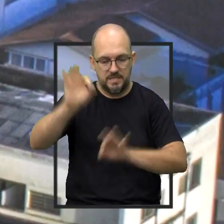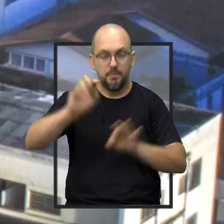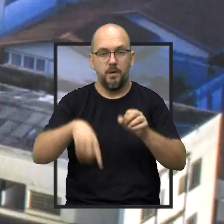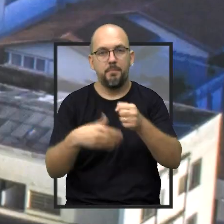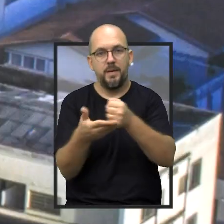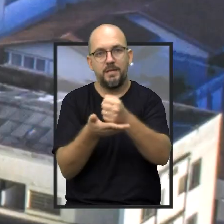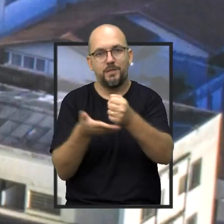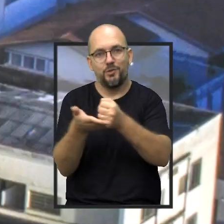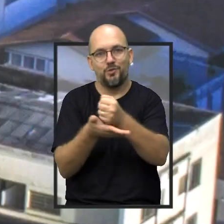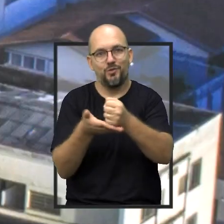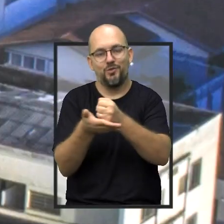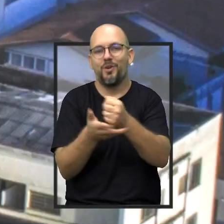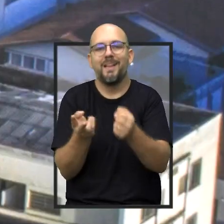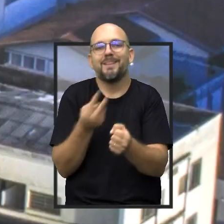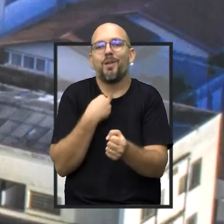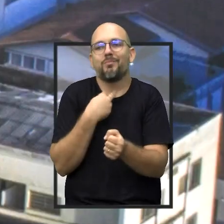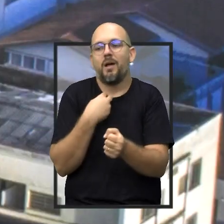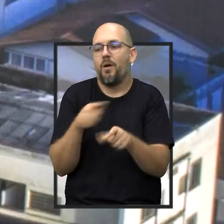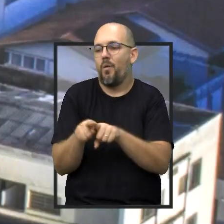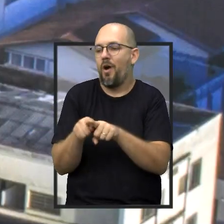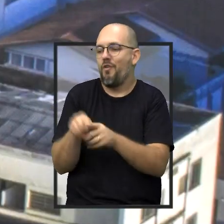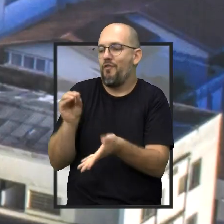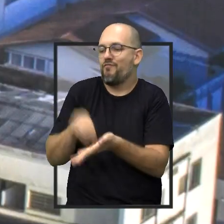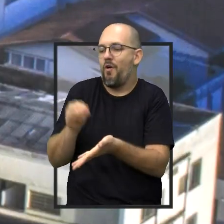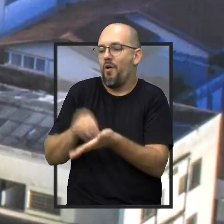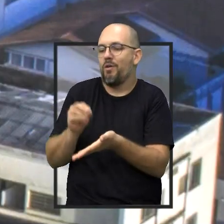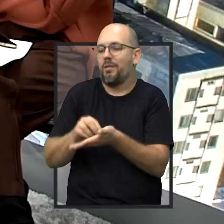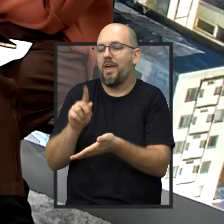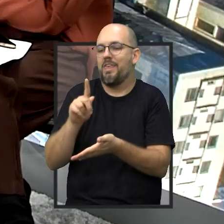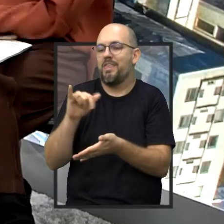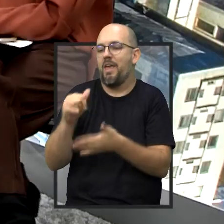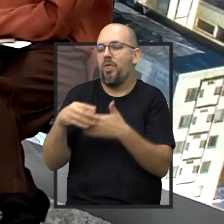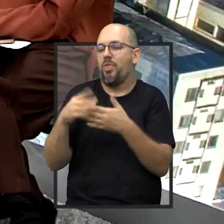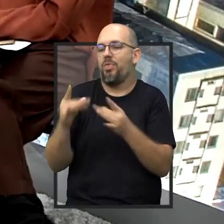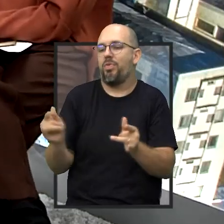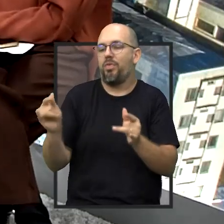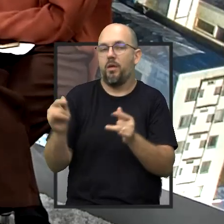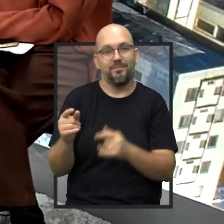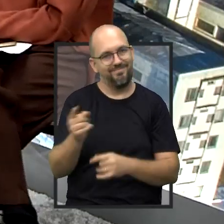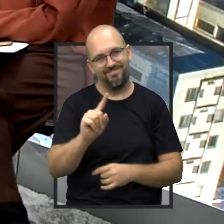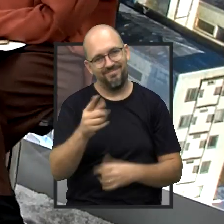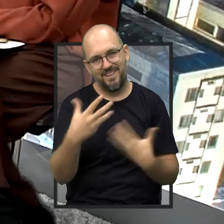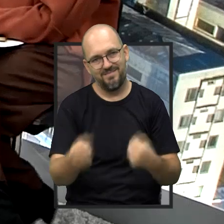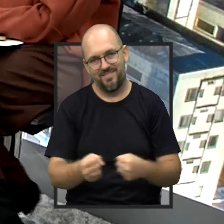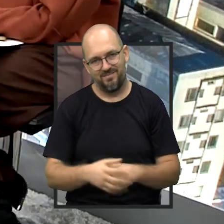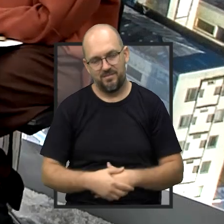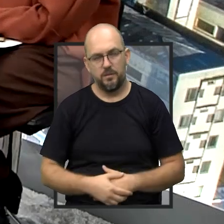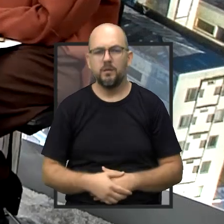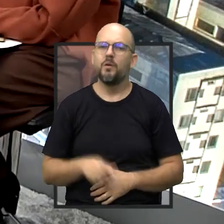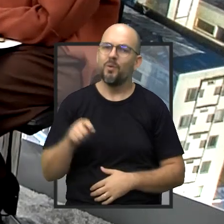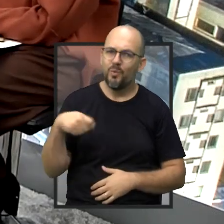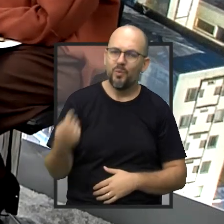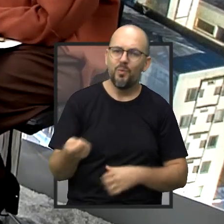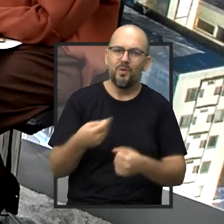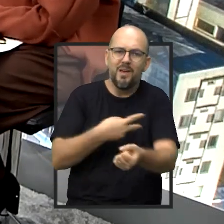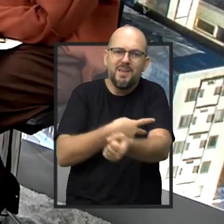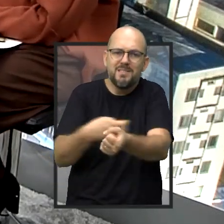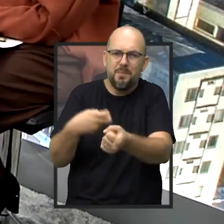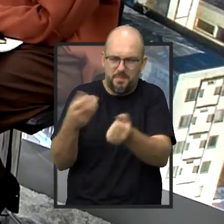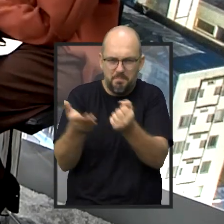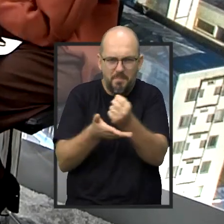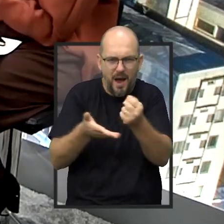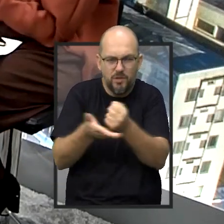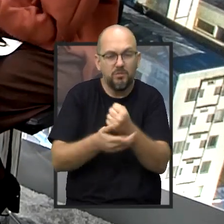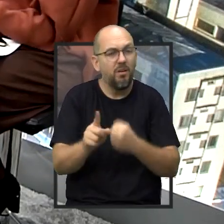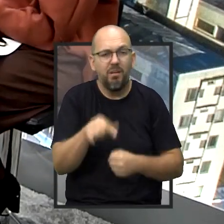básico. Não dá para deixar faltar guia na unidade de saúde. E são exames considerados exames de base,